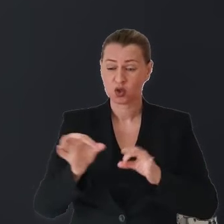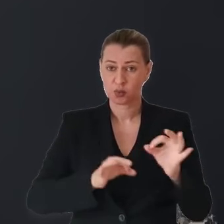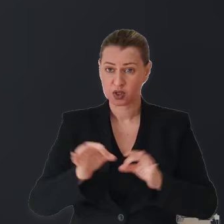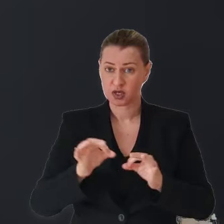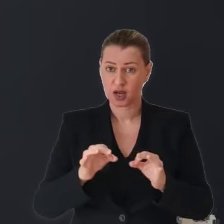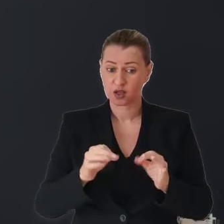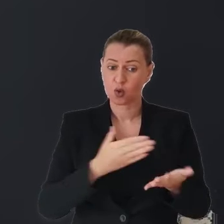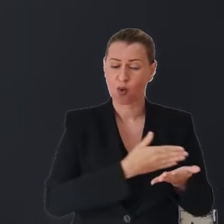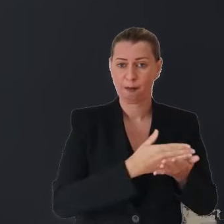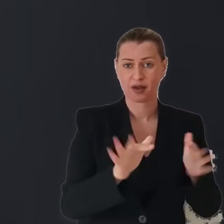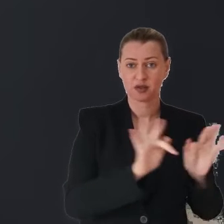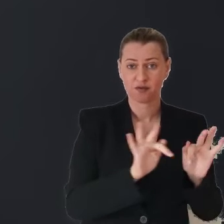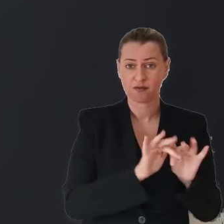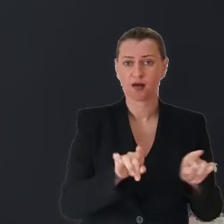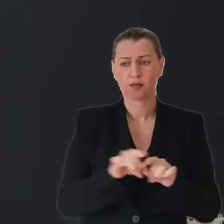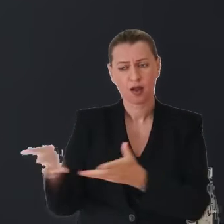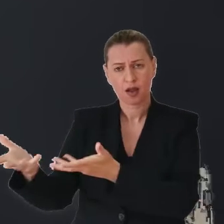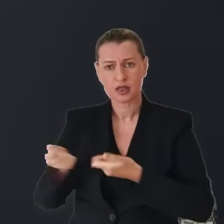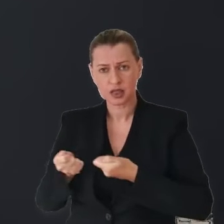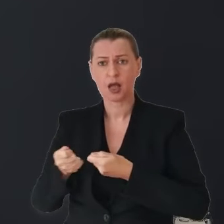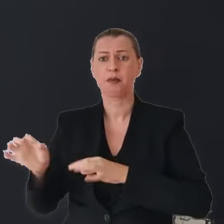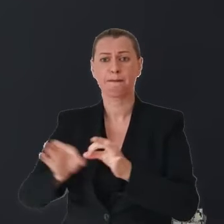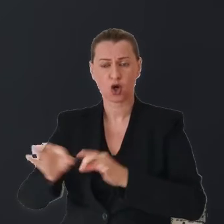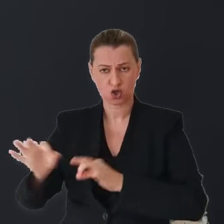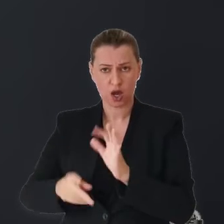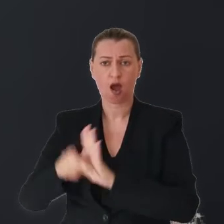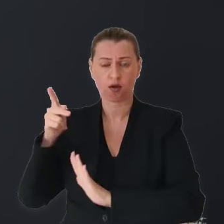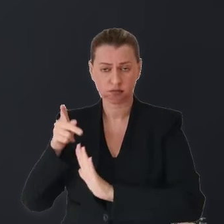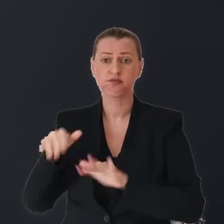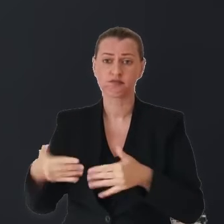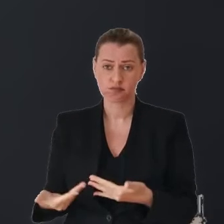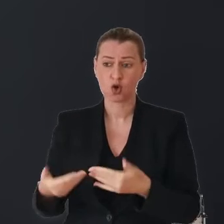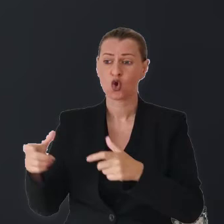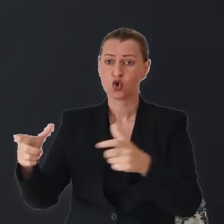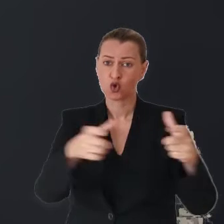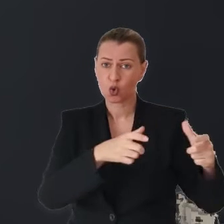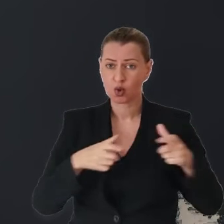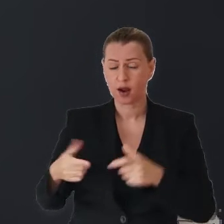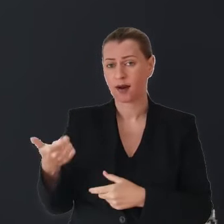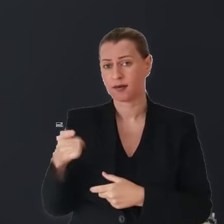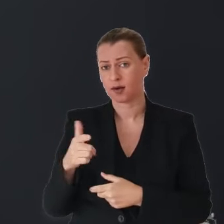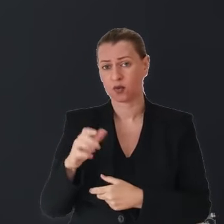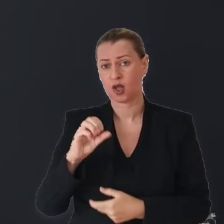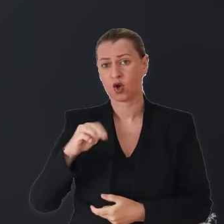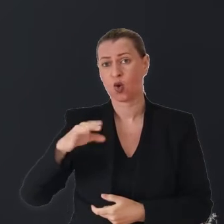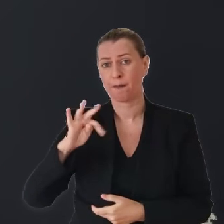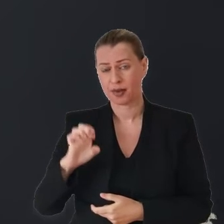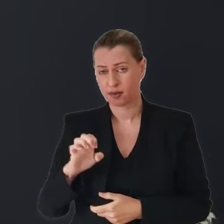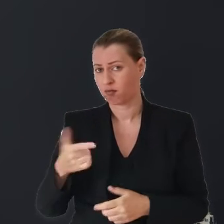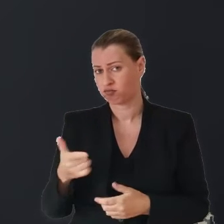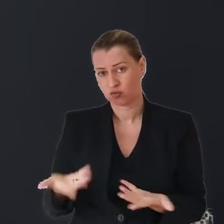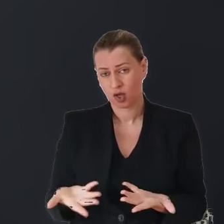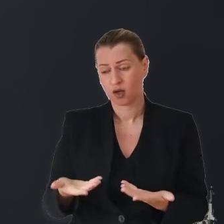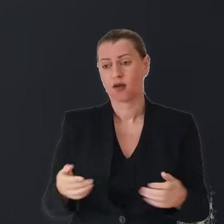Universidade Fevale, né, mas a gente também acaba recebendo projetos ao redor ou de locais que não tem comitê, né, ou daqui a